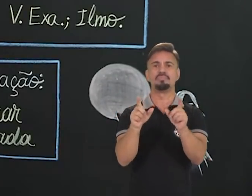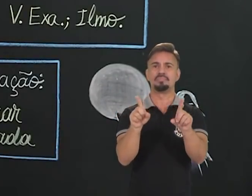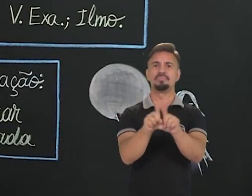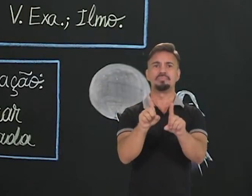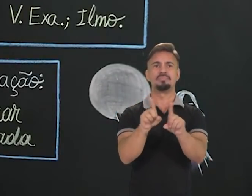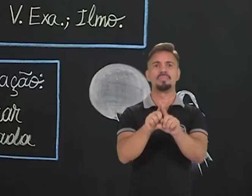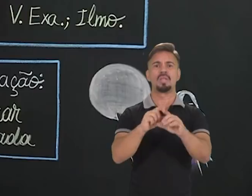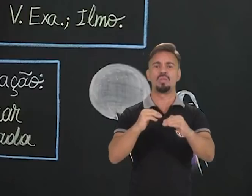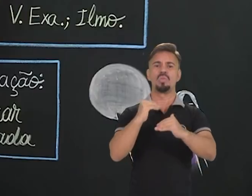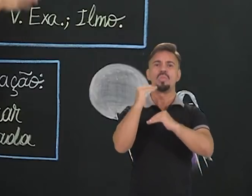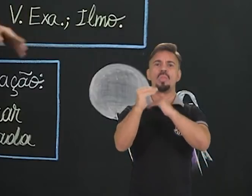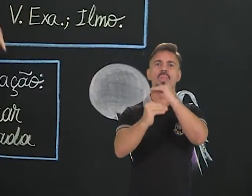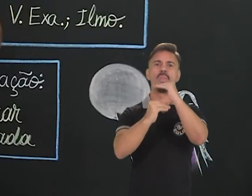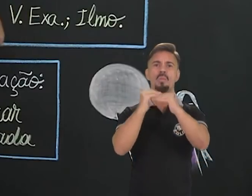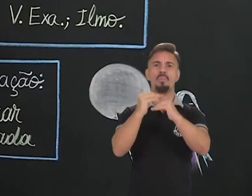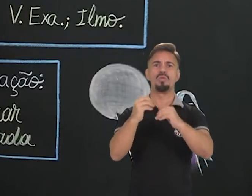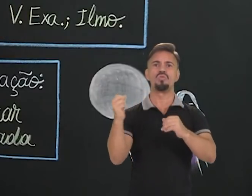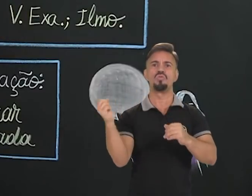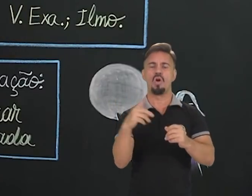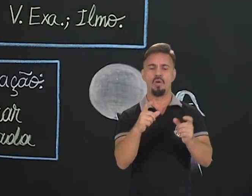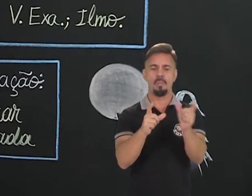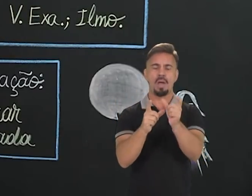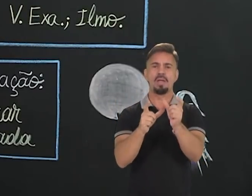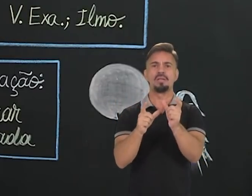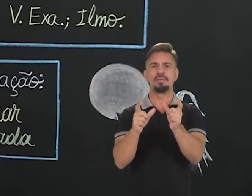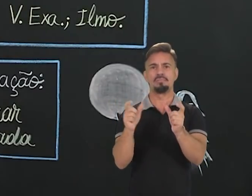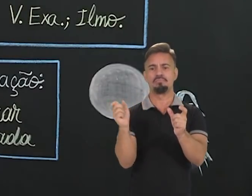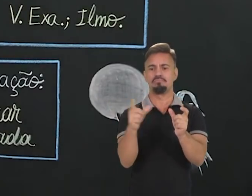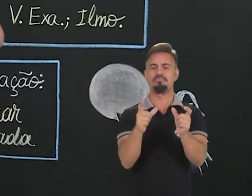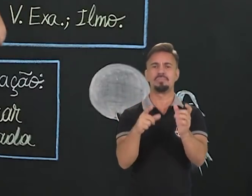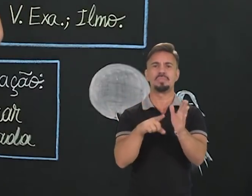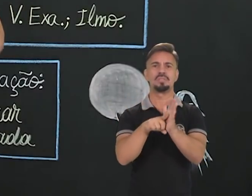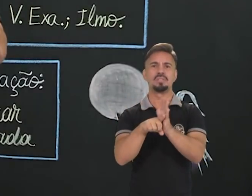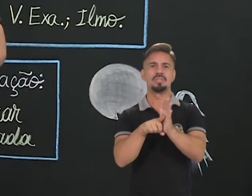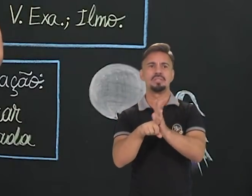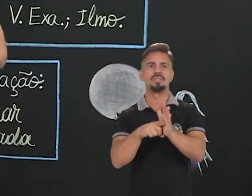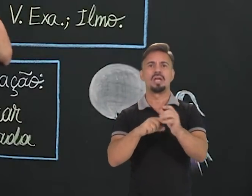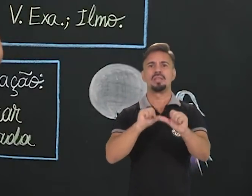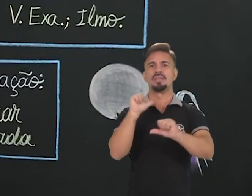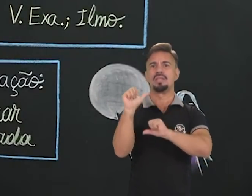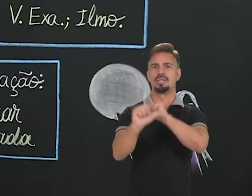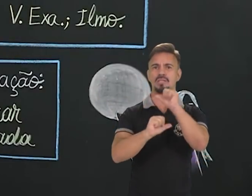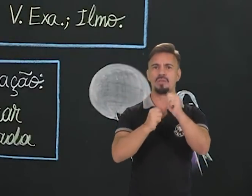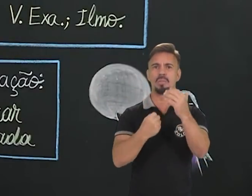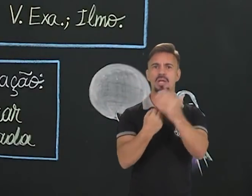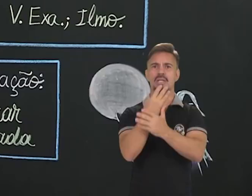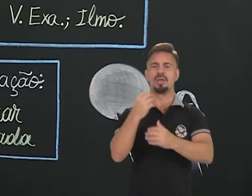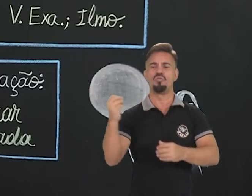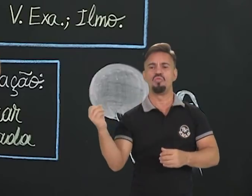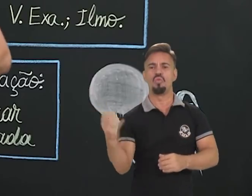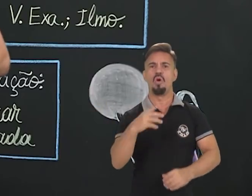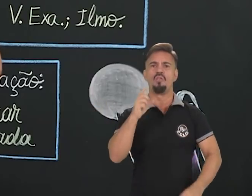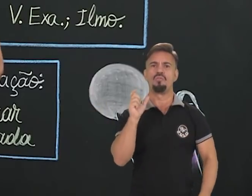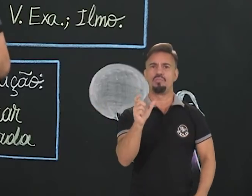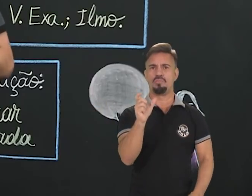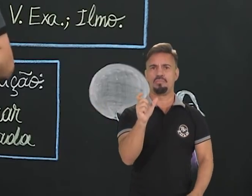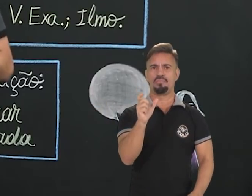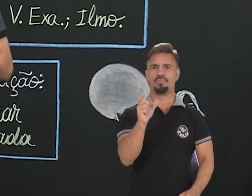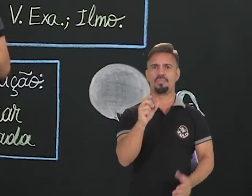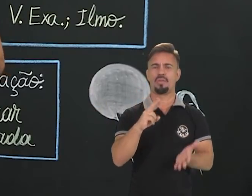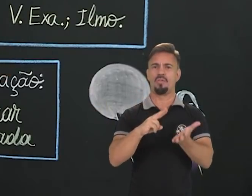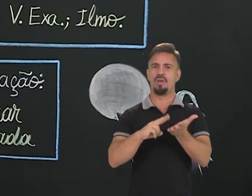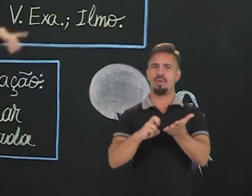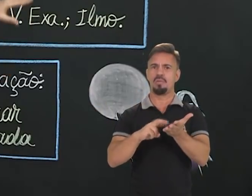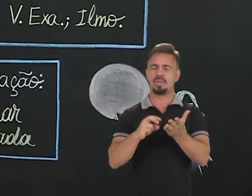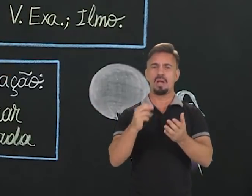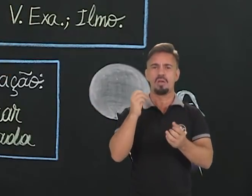e às vezes do próprio processo de neologismo, que parte de uma palavra que existia em outra língua e é aportuguesada, é transformada, e a gente acaba criando um novo vocabulário,